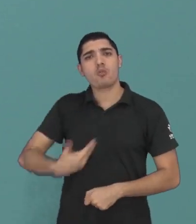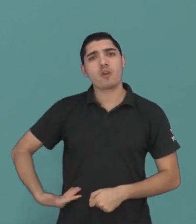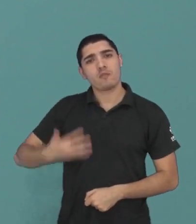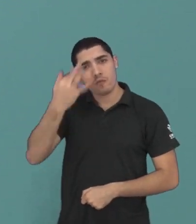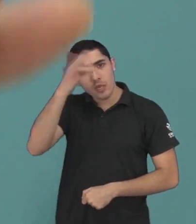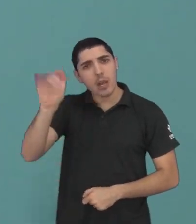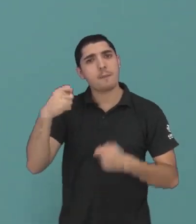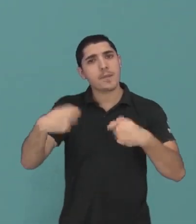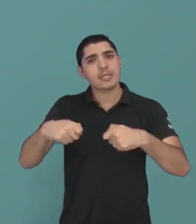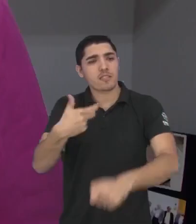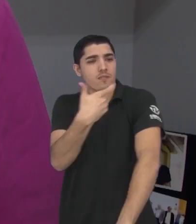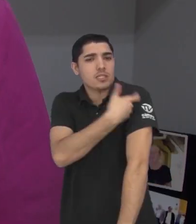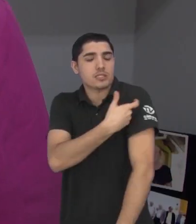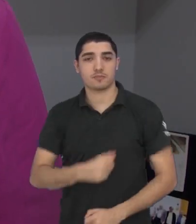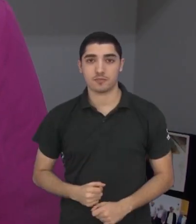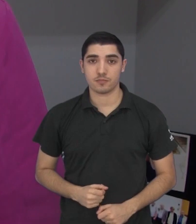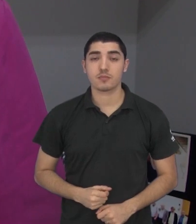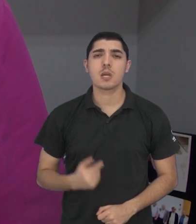também permanentes também para